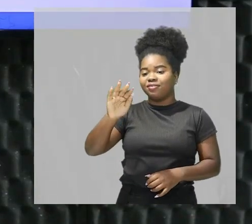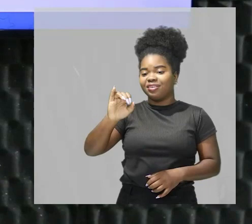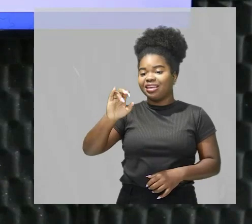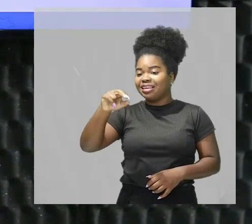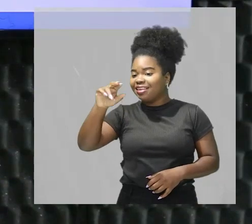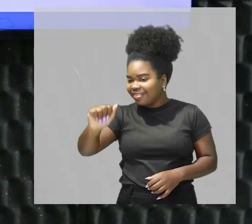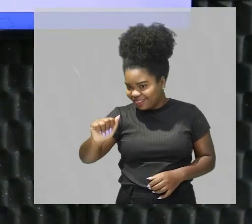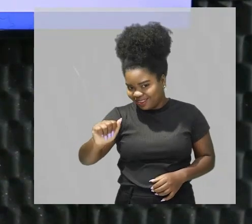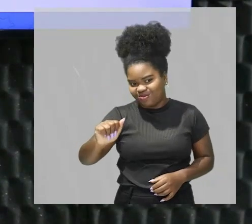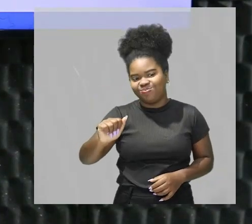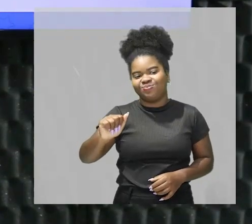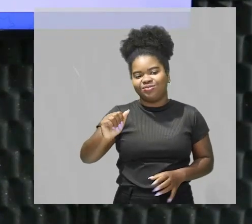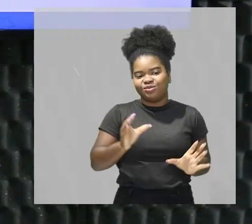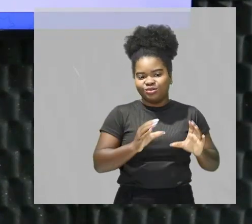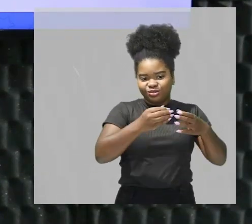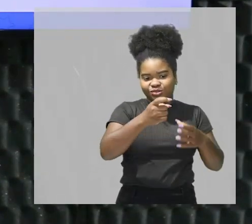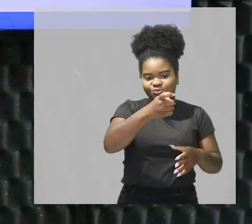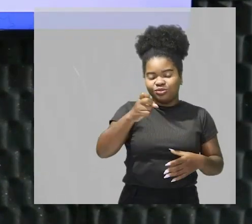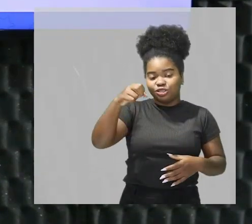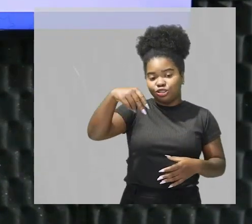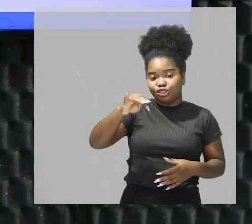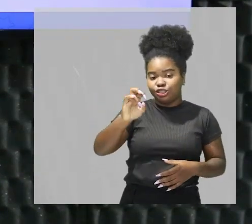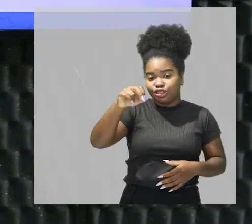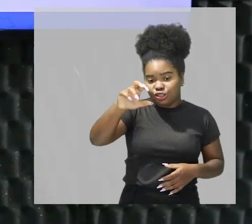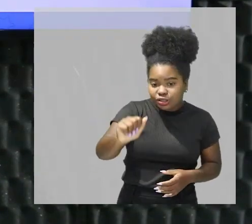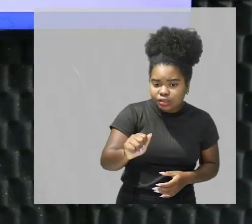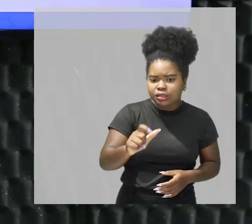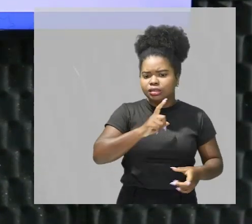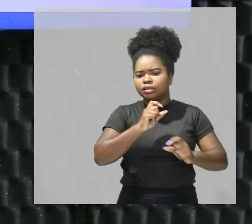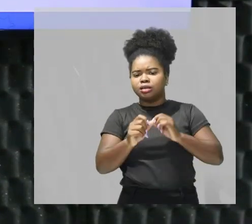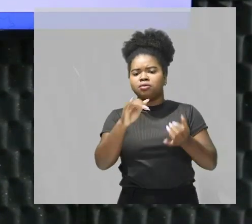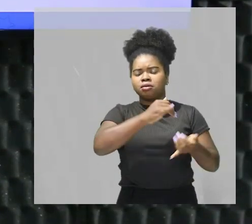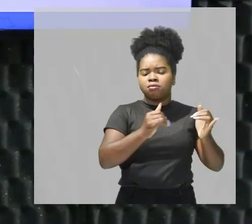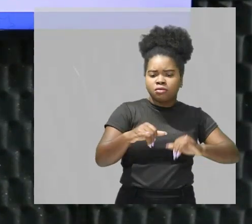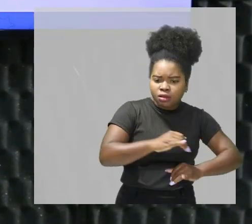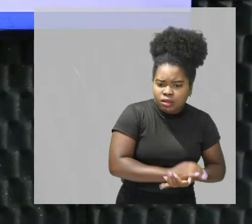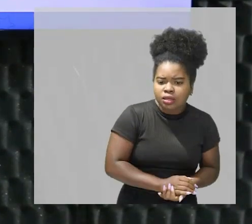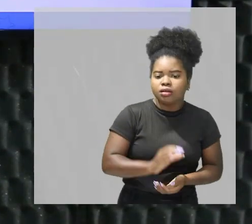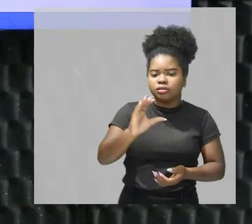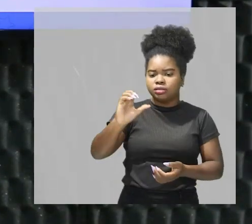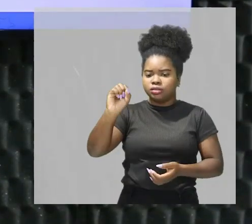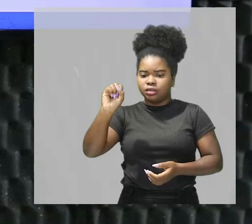um alcalóide do grupo das xantinas de fórmula química,